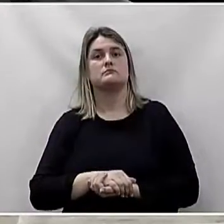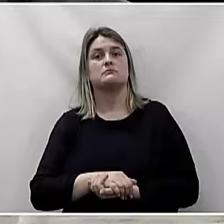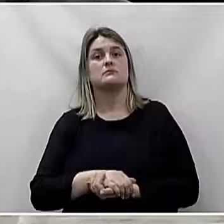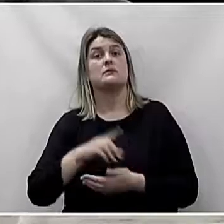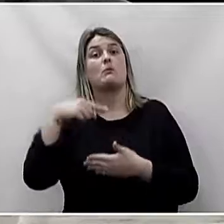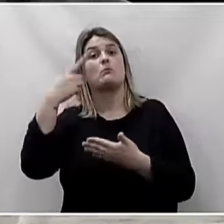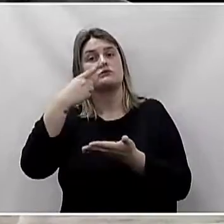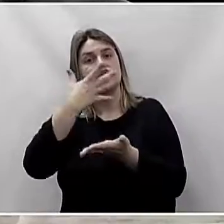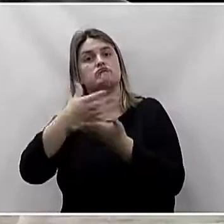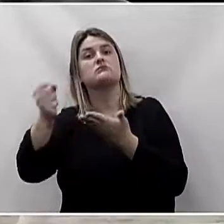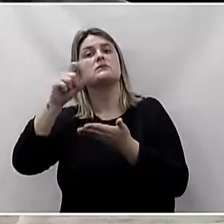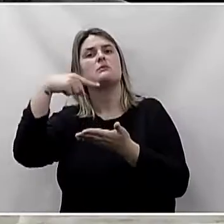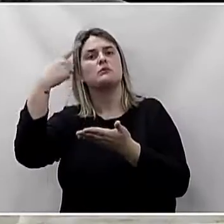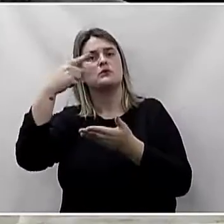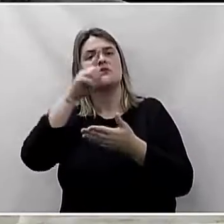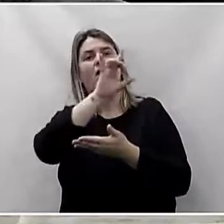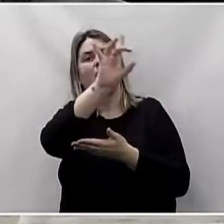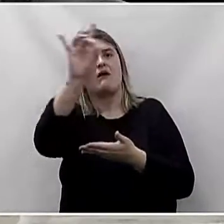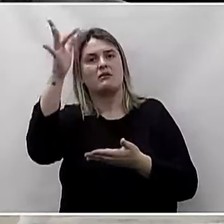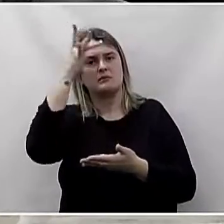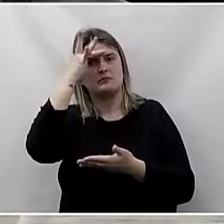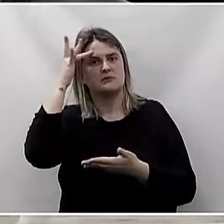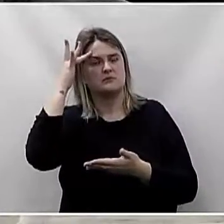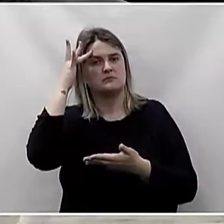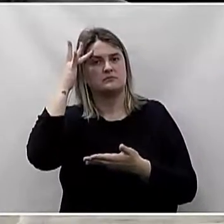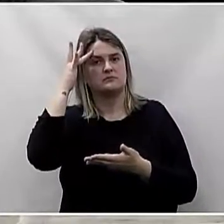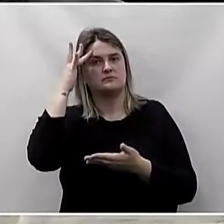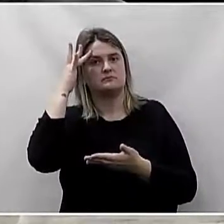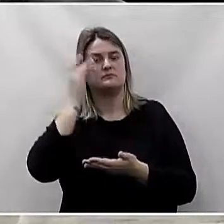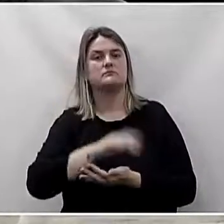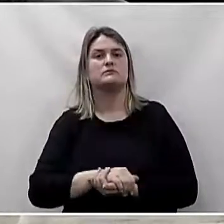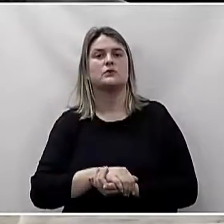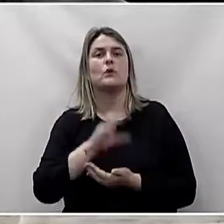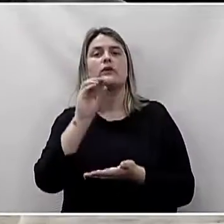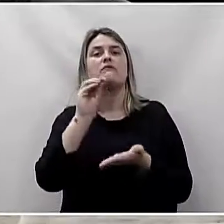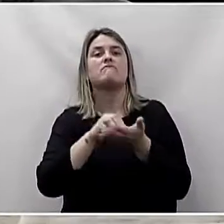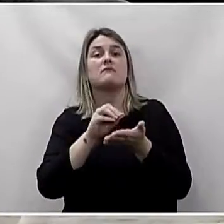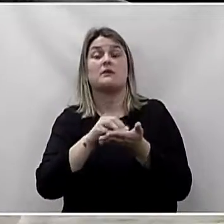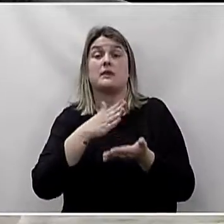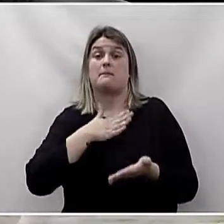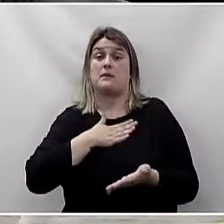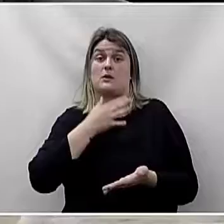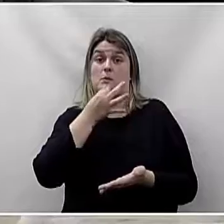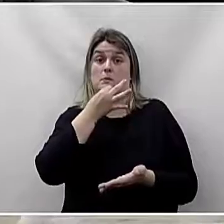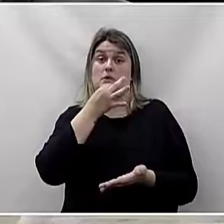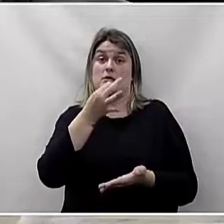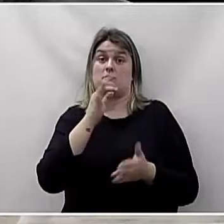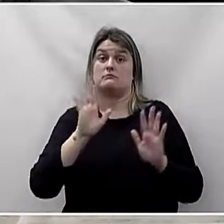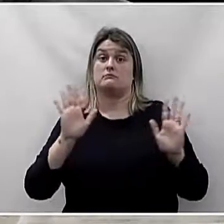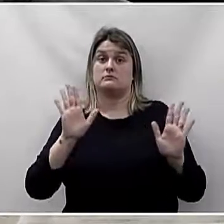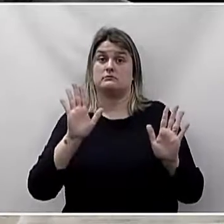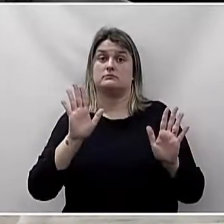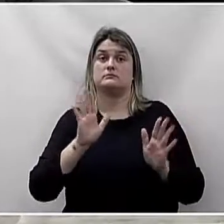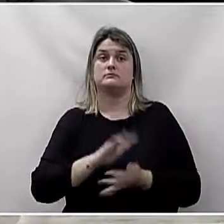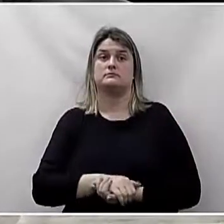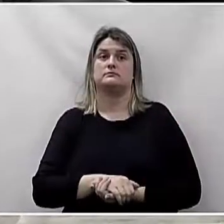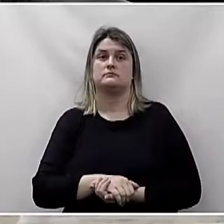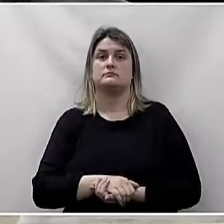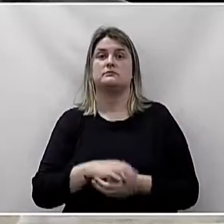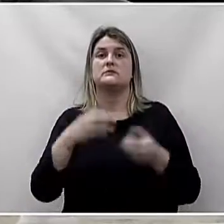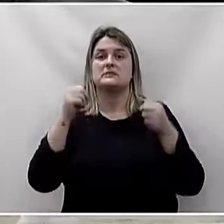o impeachment Aí sim veio o posicionamento de cada um mas o que eu acho que tá faltando Esse é o meu ponto de vista é